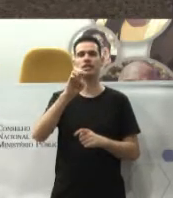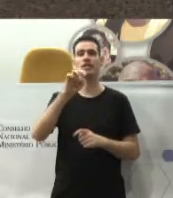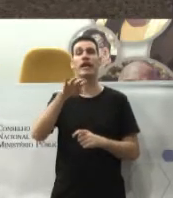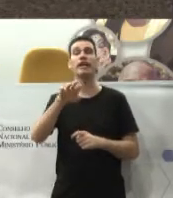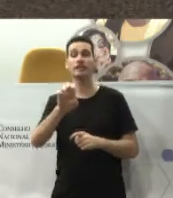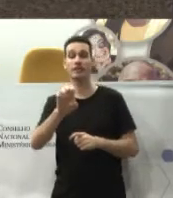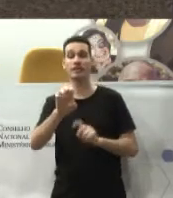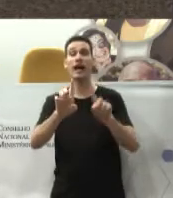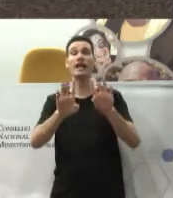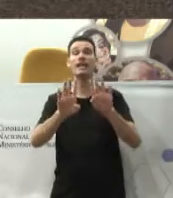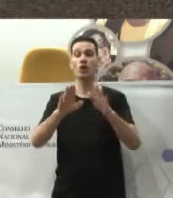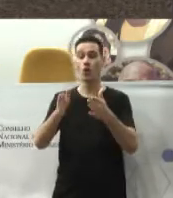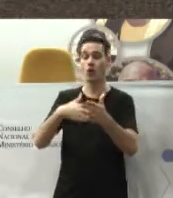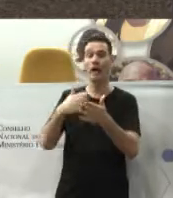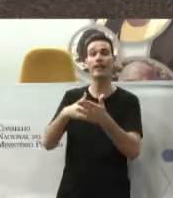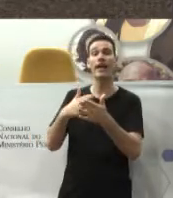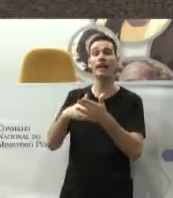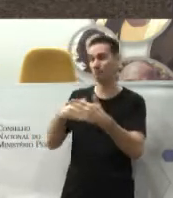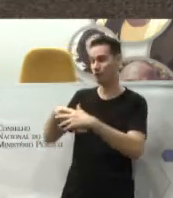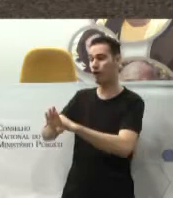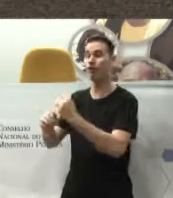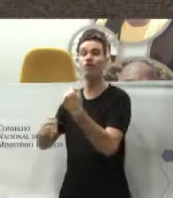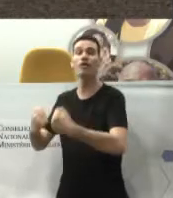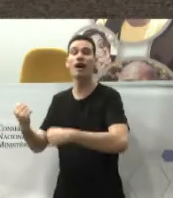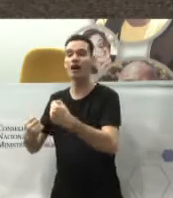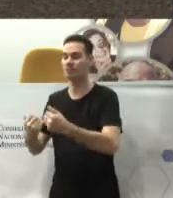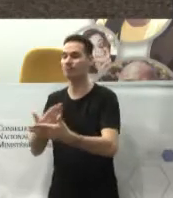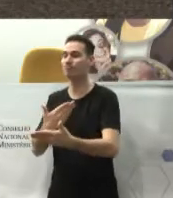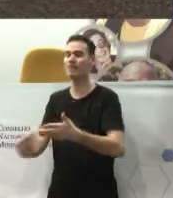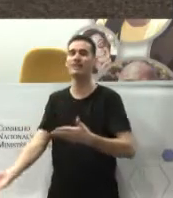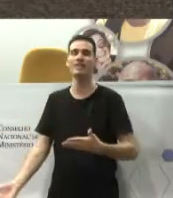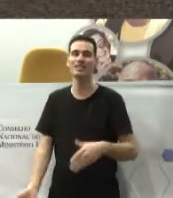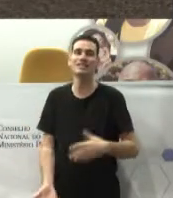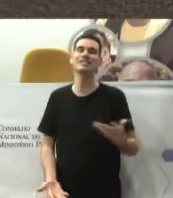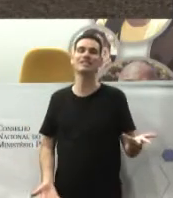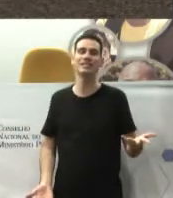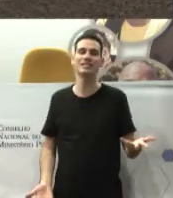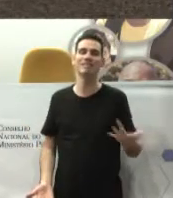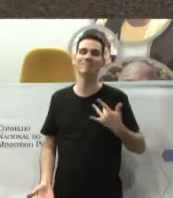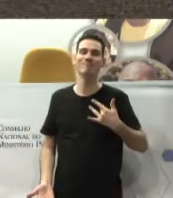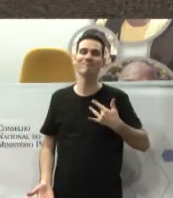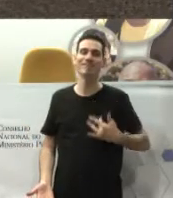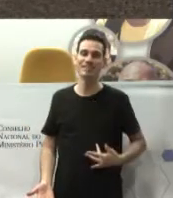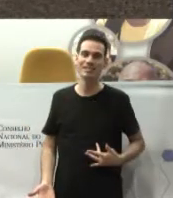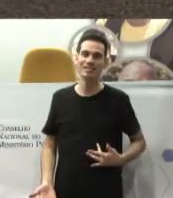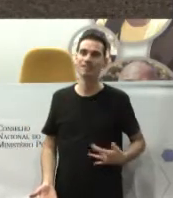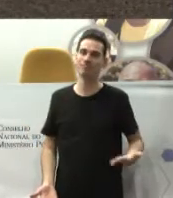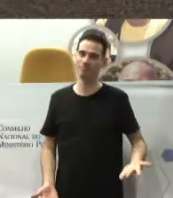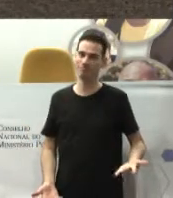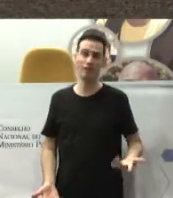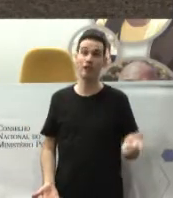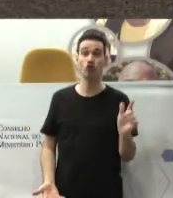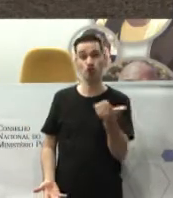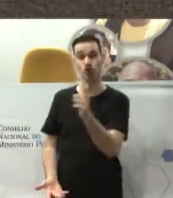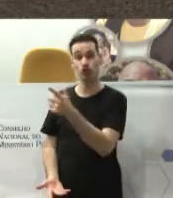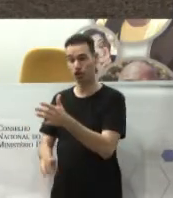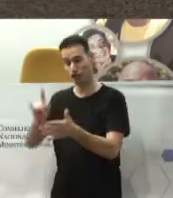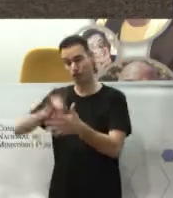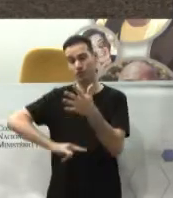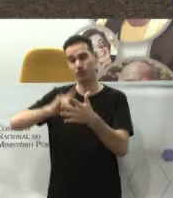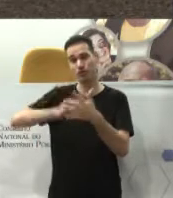caderninho estava dentro do carro. Então, aquelas pessoas... Não, as pessoas, para vocês terem uma ideia, não tinham prontuário.